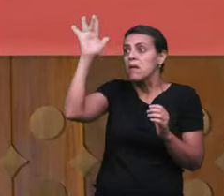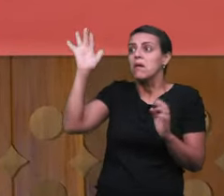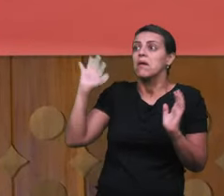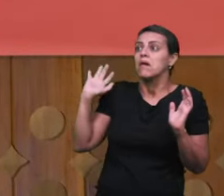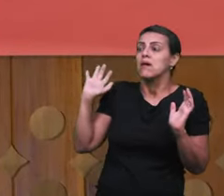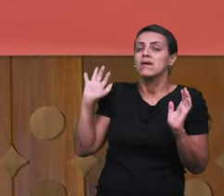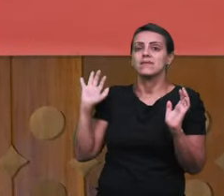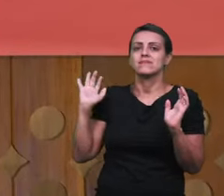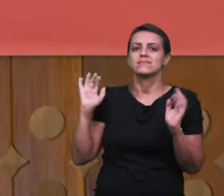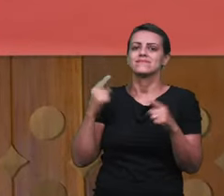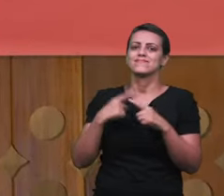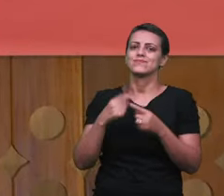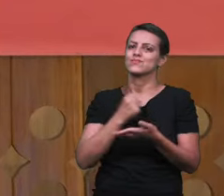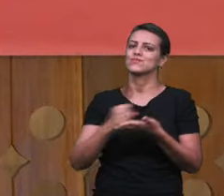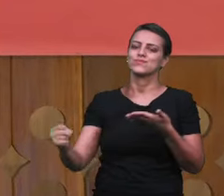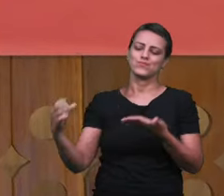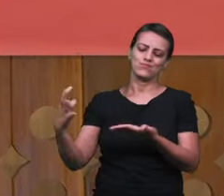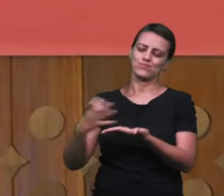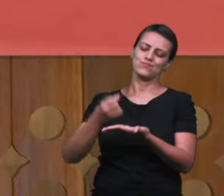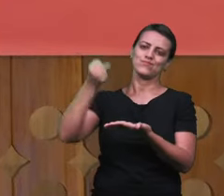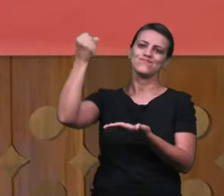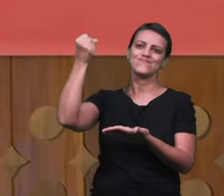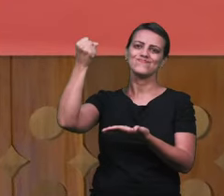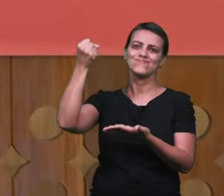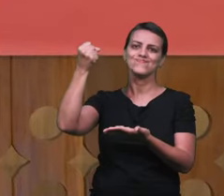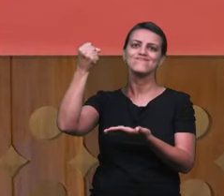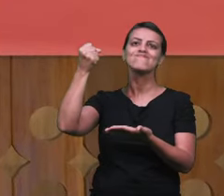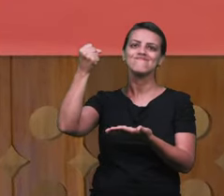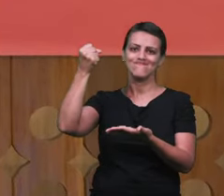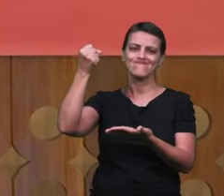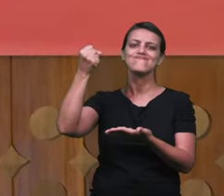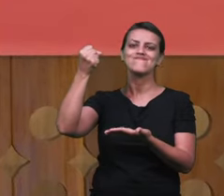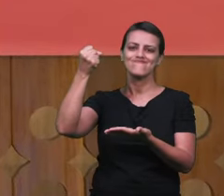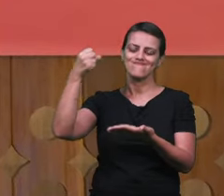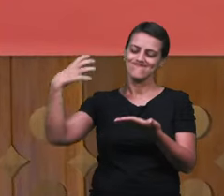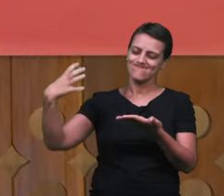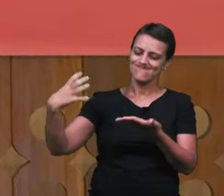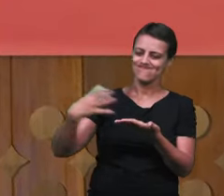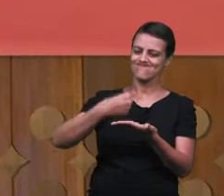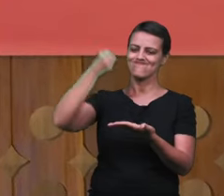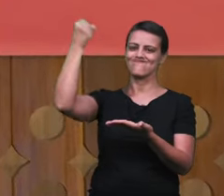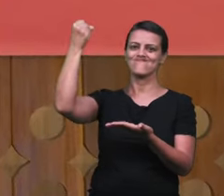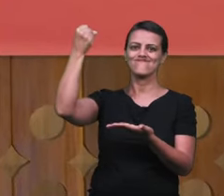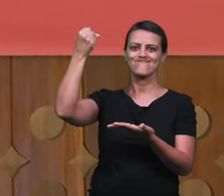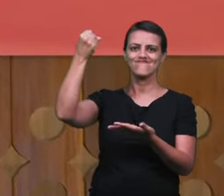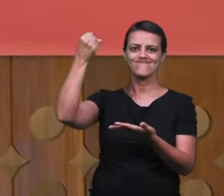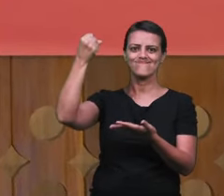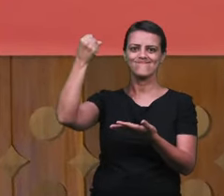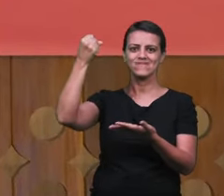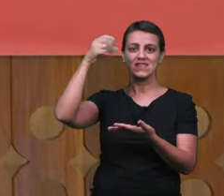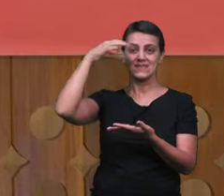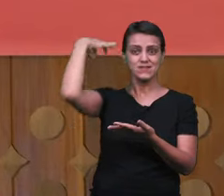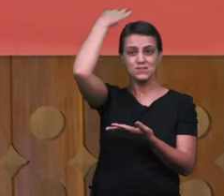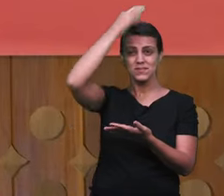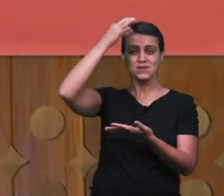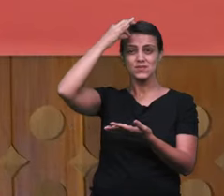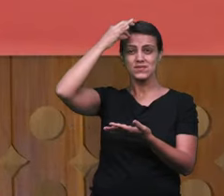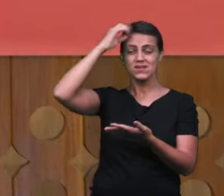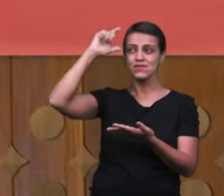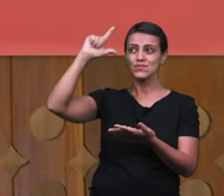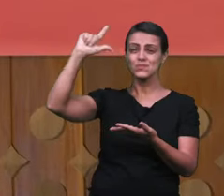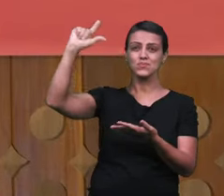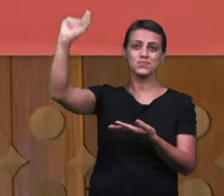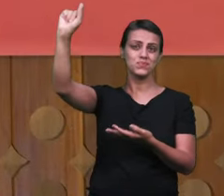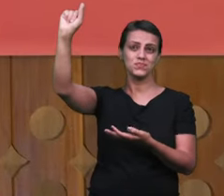Porque a trombeta será retirada. O Senhor Jesus não vai